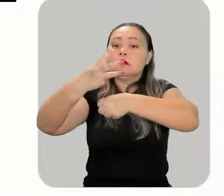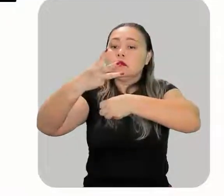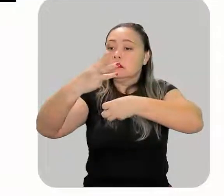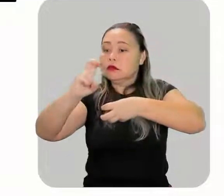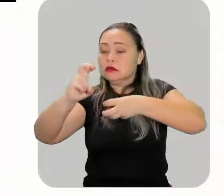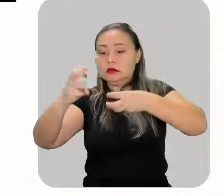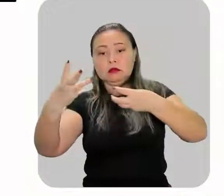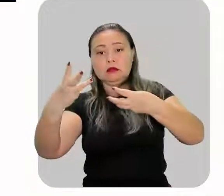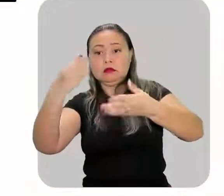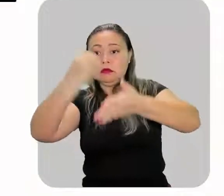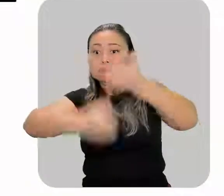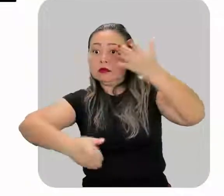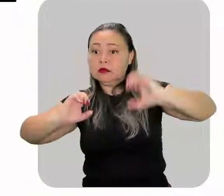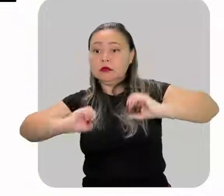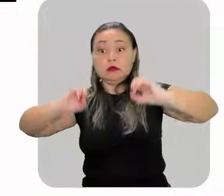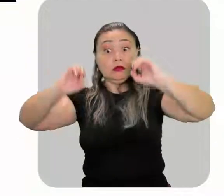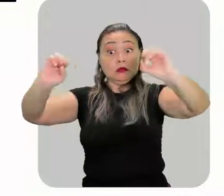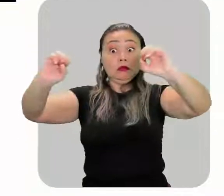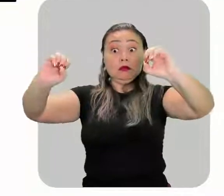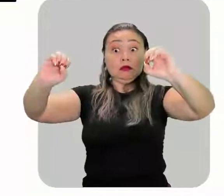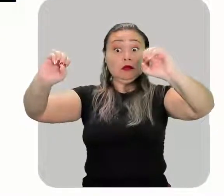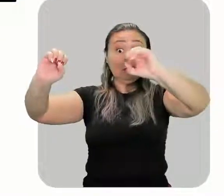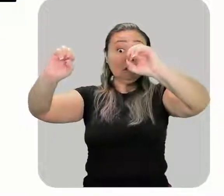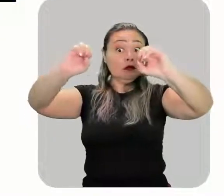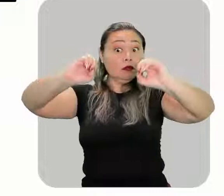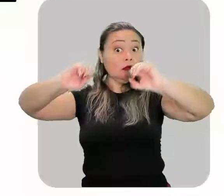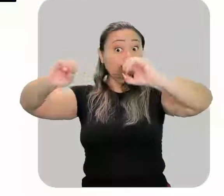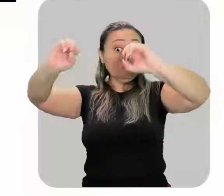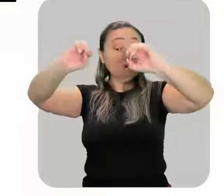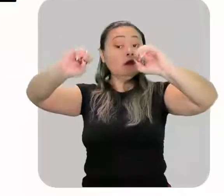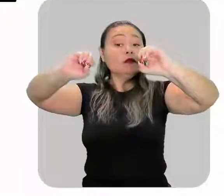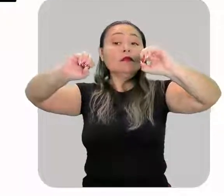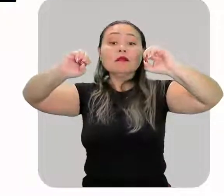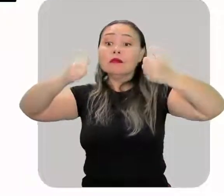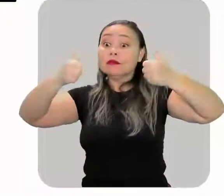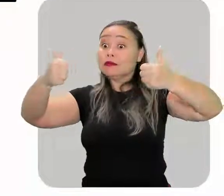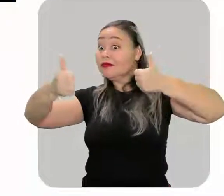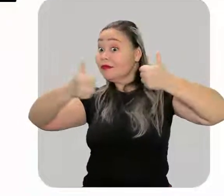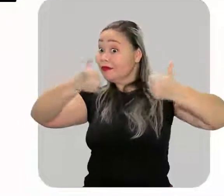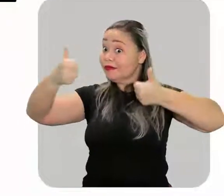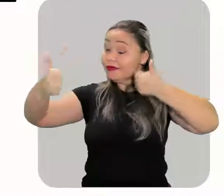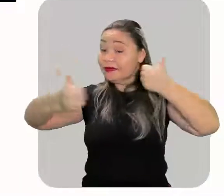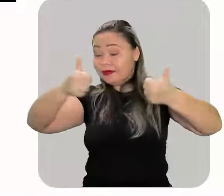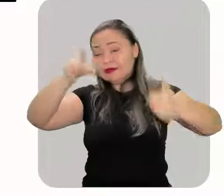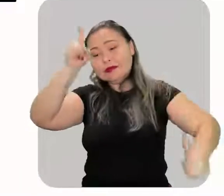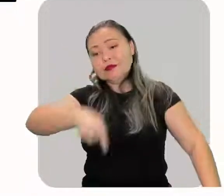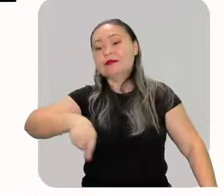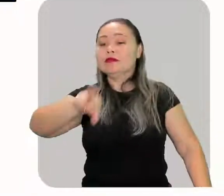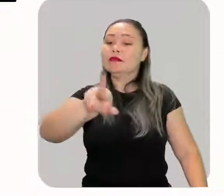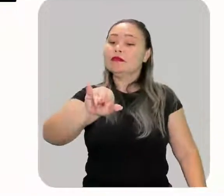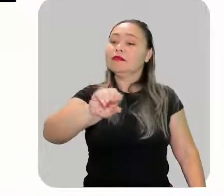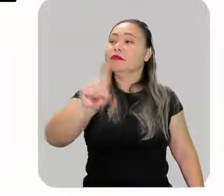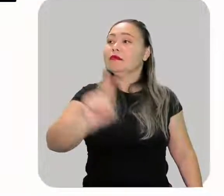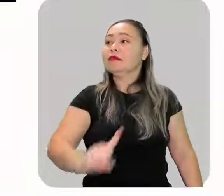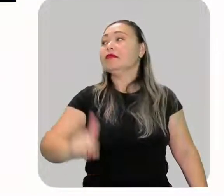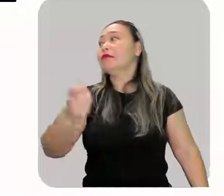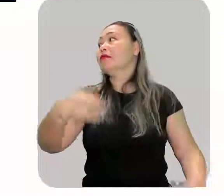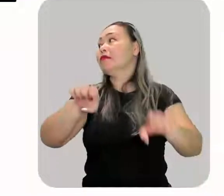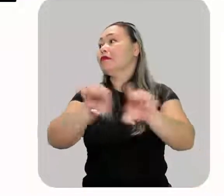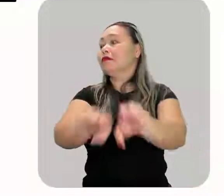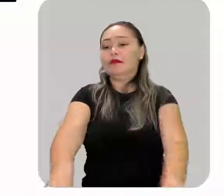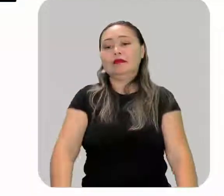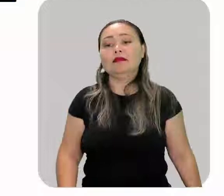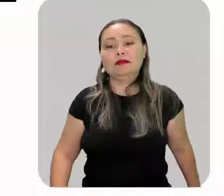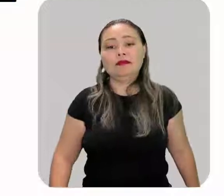35. 35, tira 35. Zero. Zero. Se zerou, uhul! É a raiz da equação. Ixi,